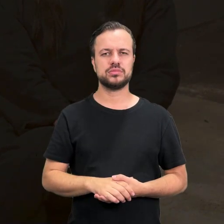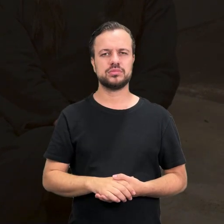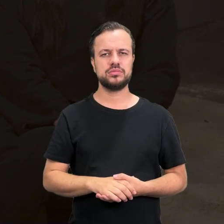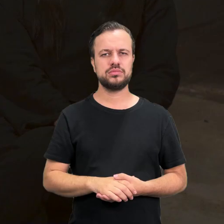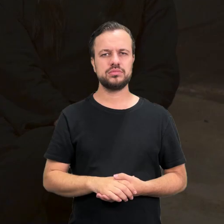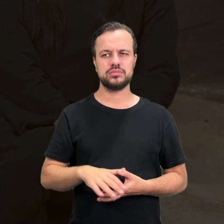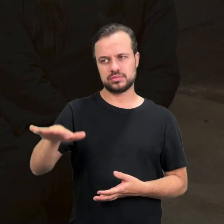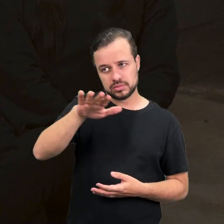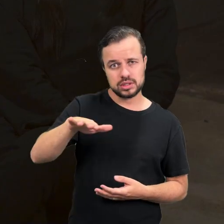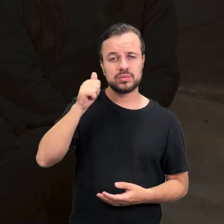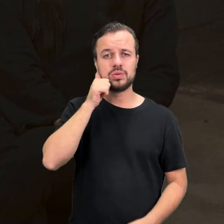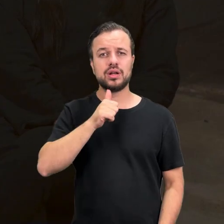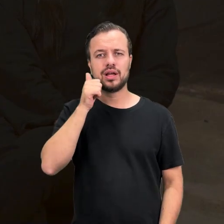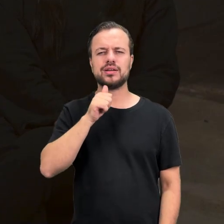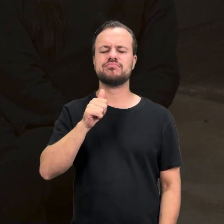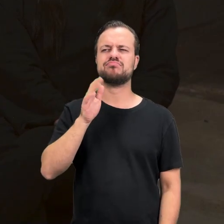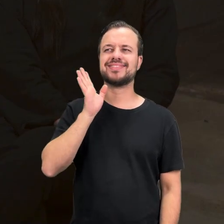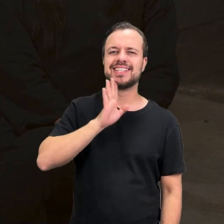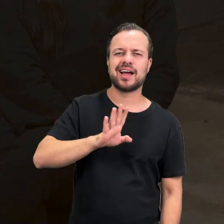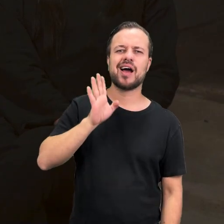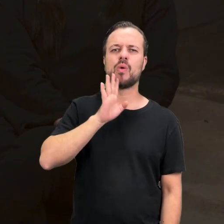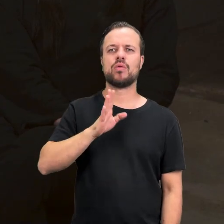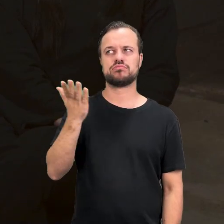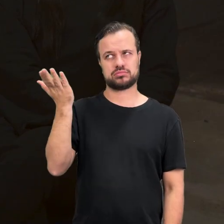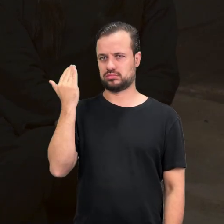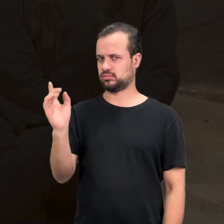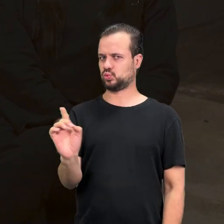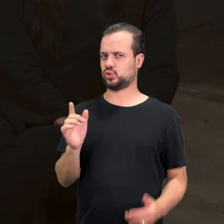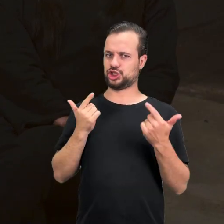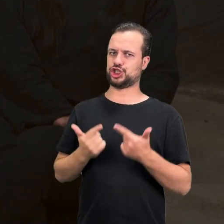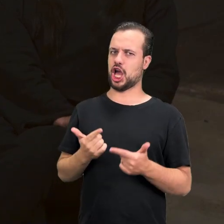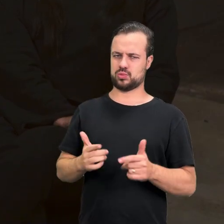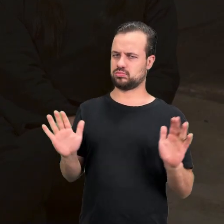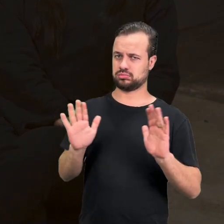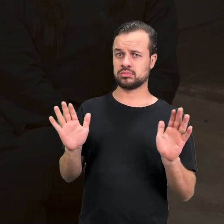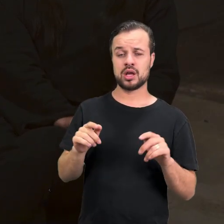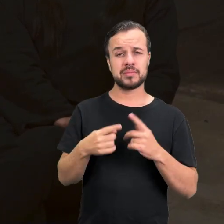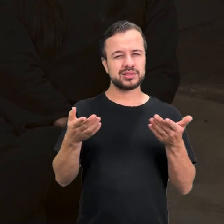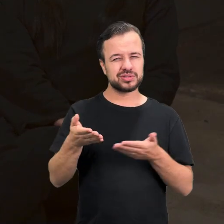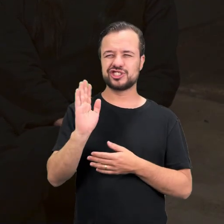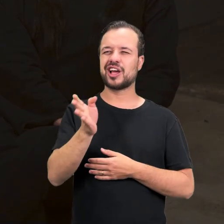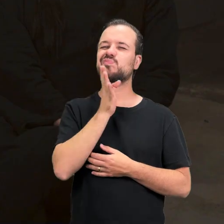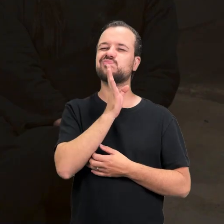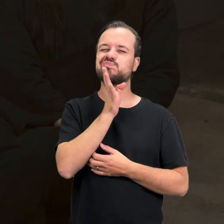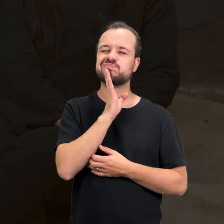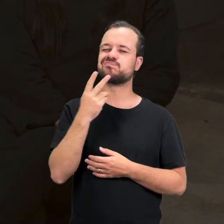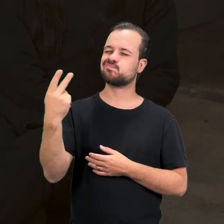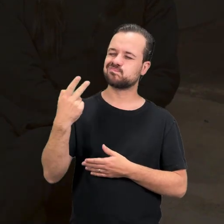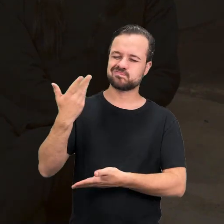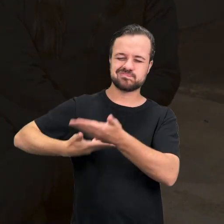as meninas são mais bacanas, assim. Não que mais para trás não era, mas agora a gente já conhece mais, a gente tem